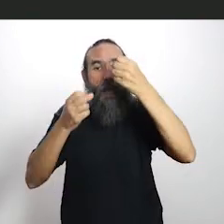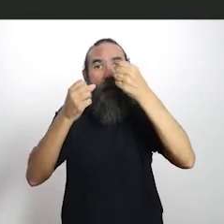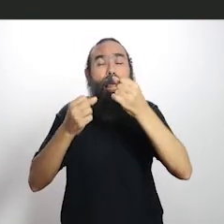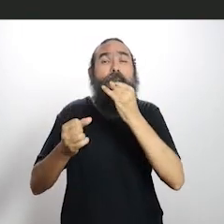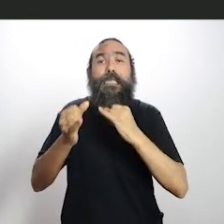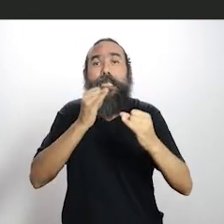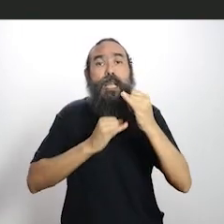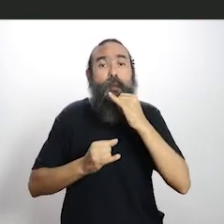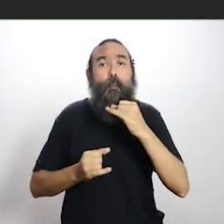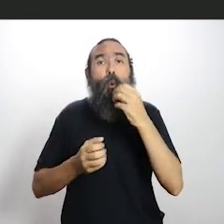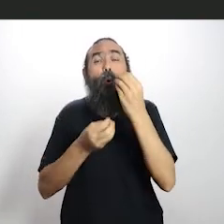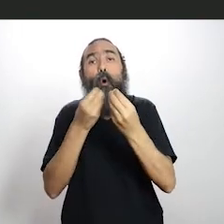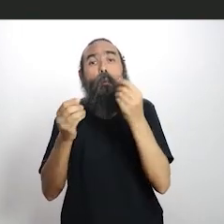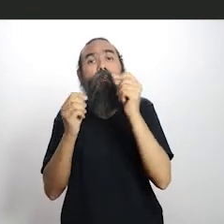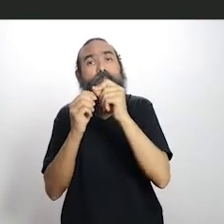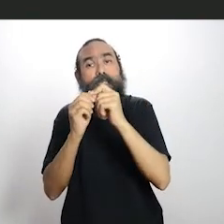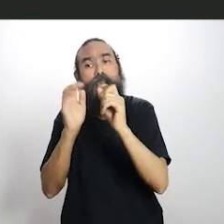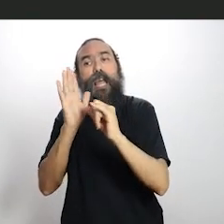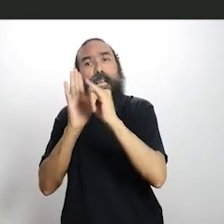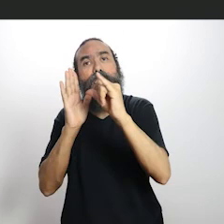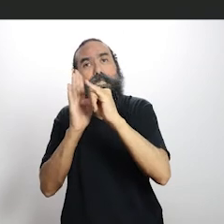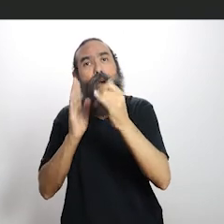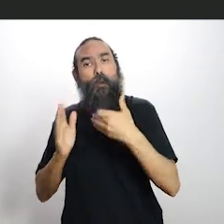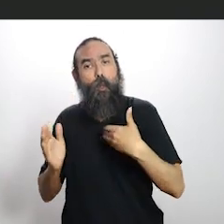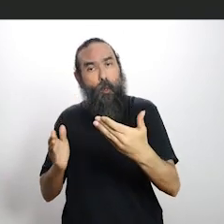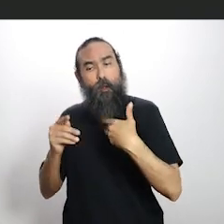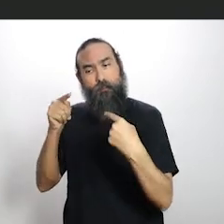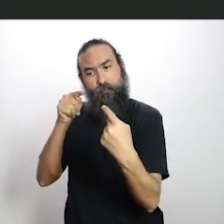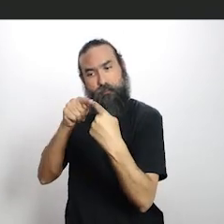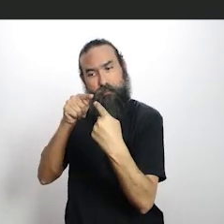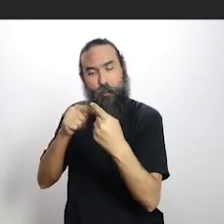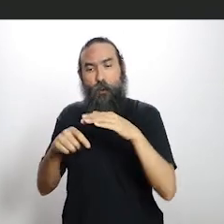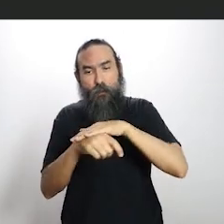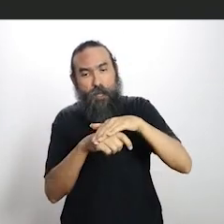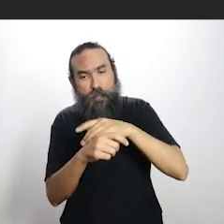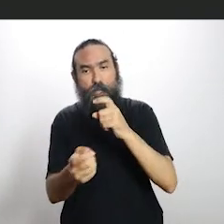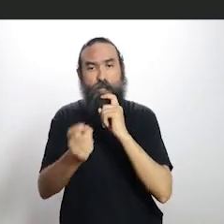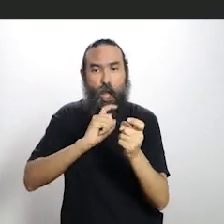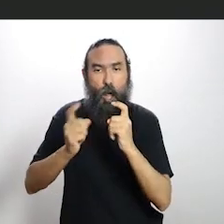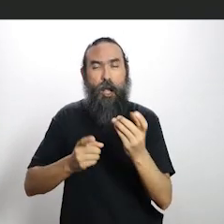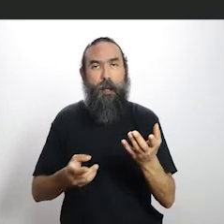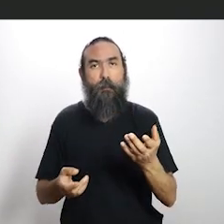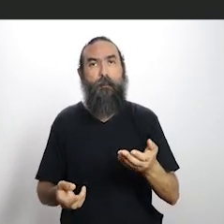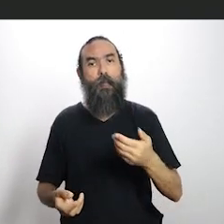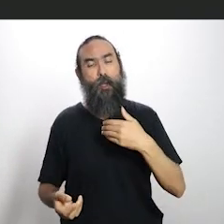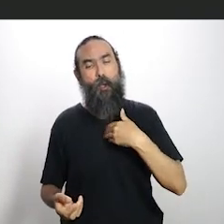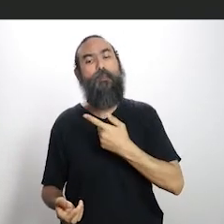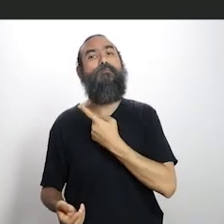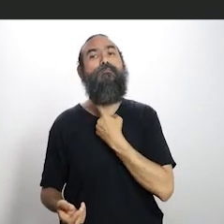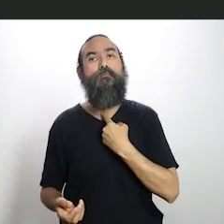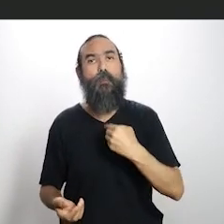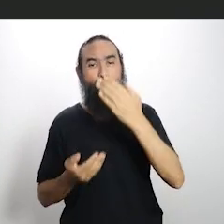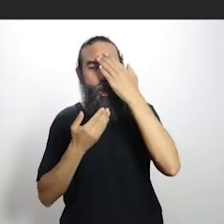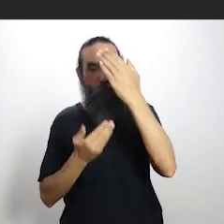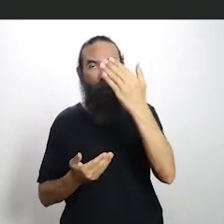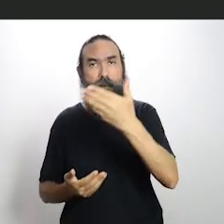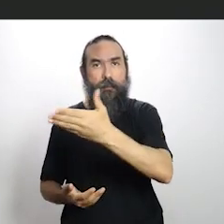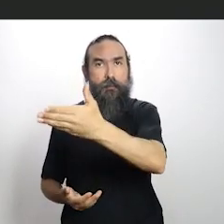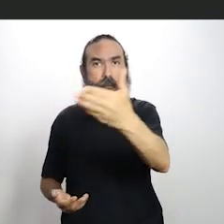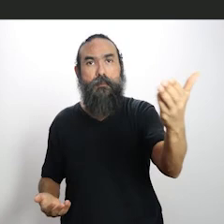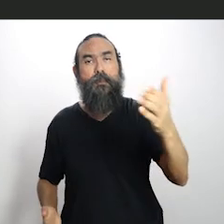Décio essa semana está tão corrido acho que foi ontem na segunda-feira recebi o César Moura